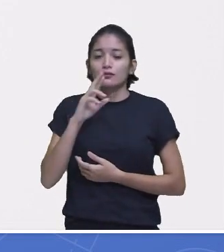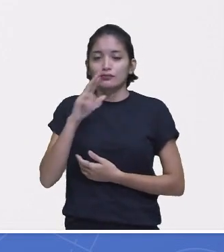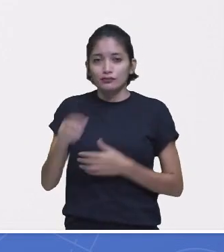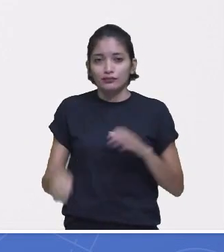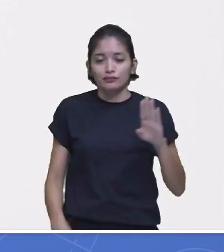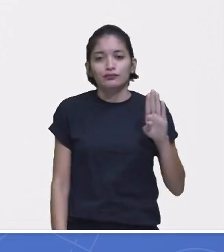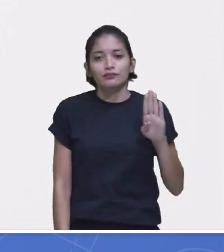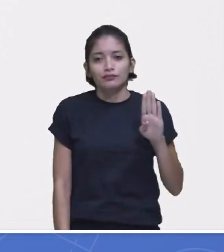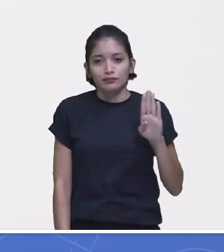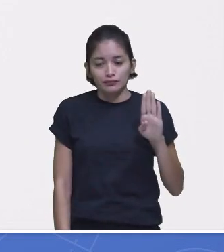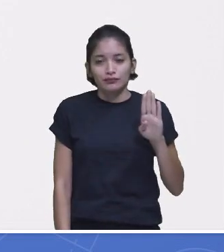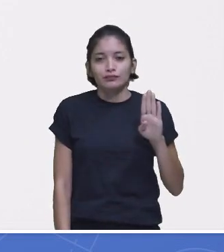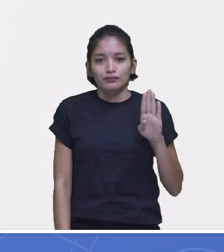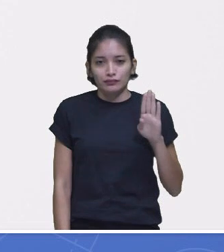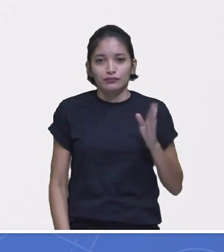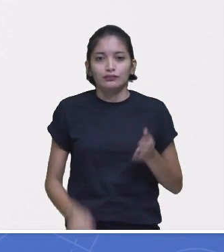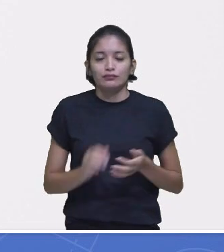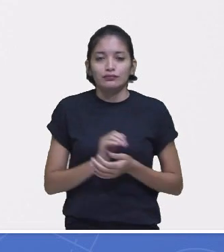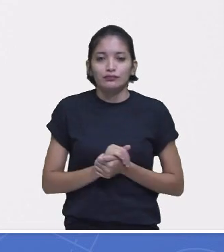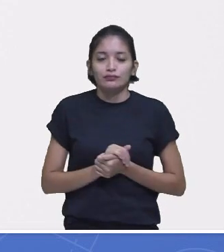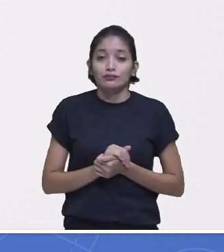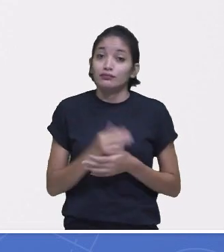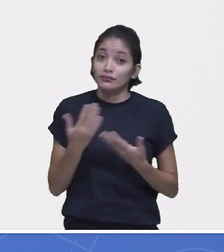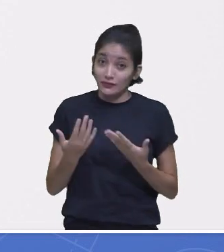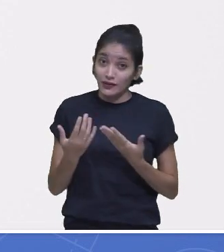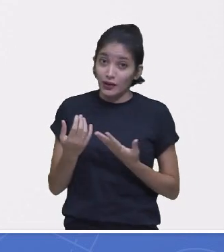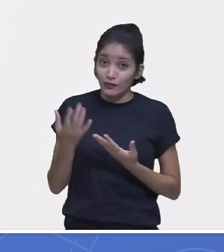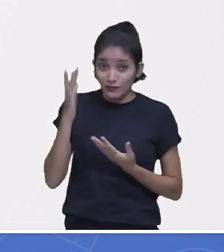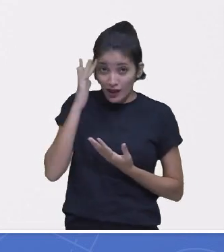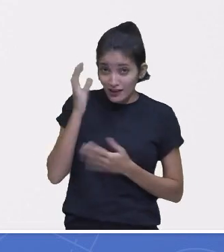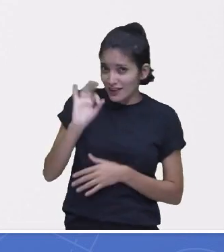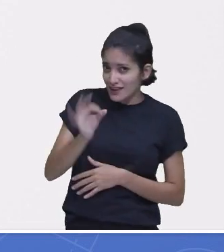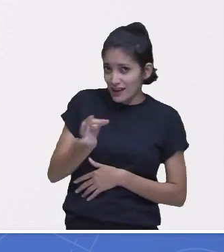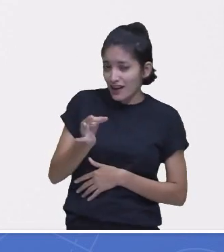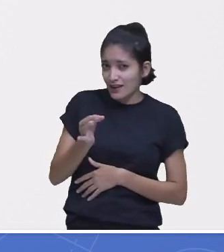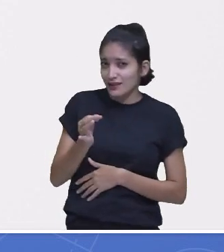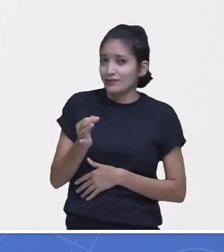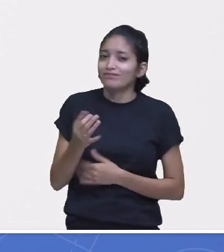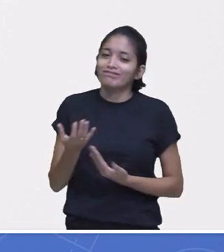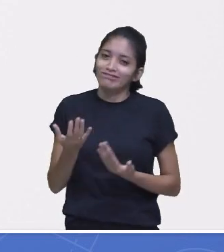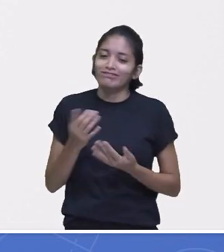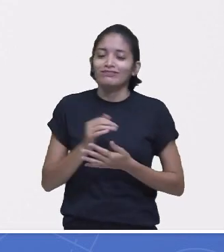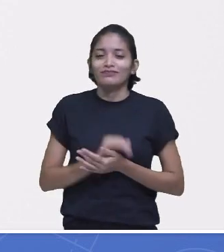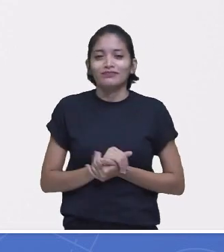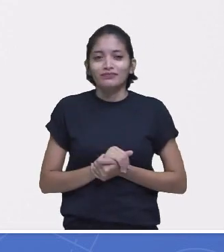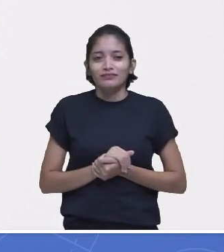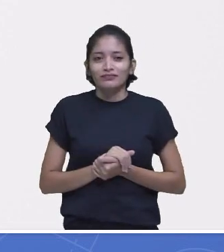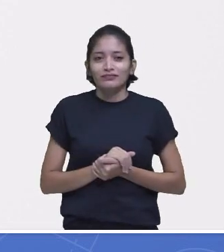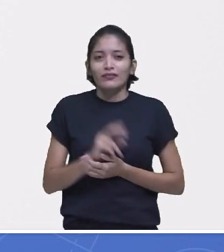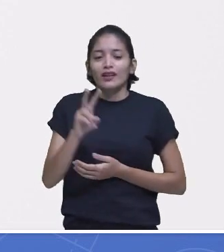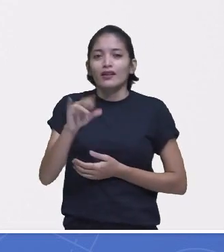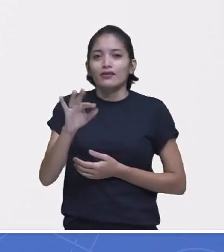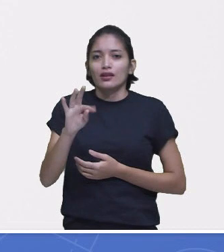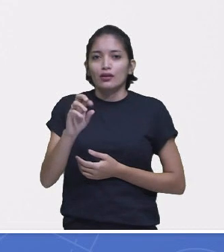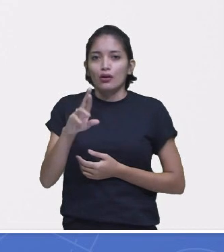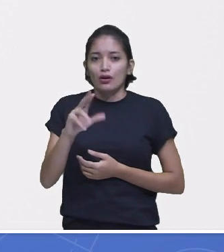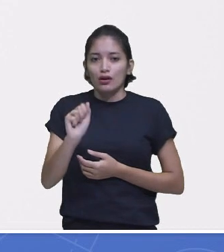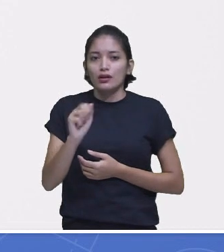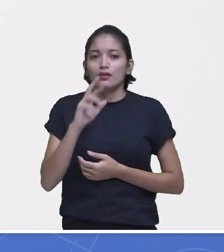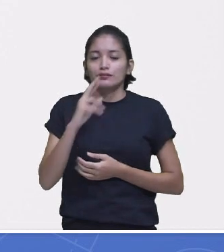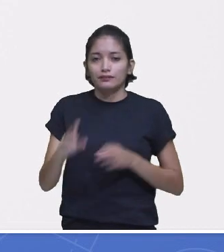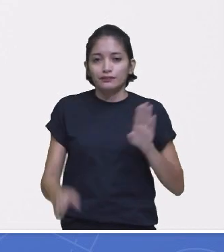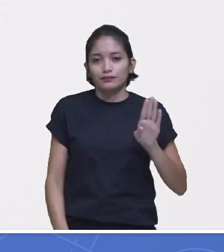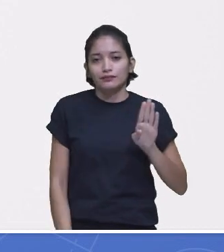Pedro, a alternativa B. E aí, Pedro, tem razão? É a alternativa B mesmo? Vamos lá, Vitória, alternativa